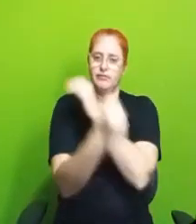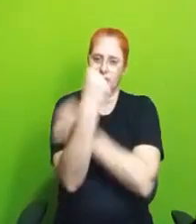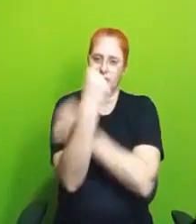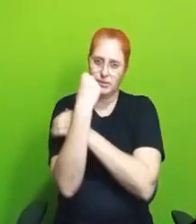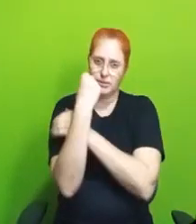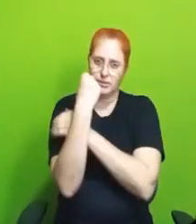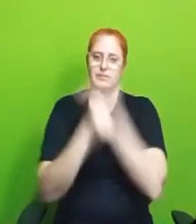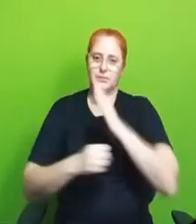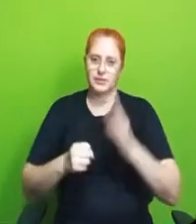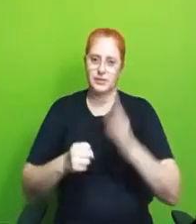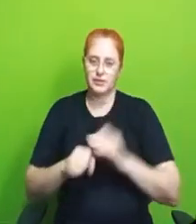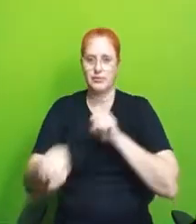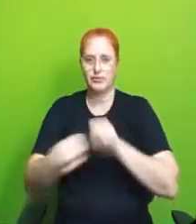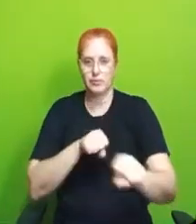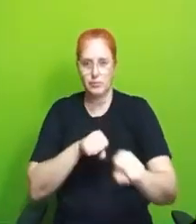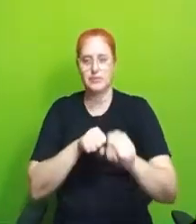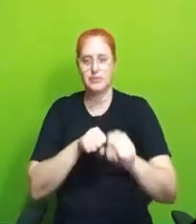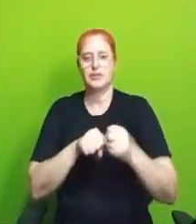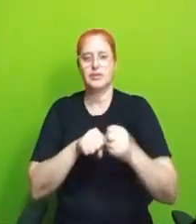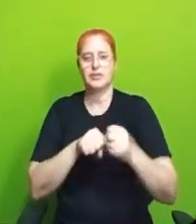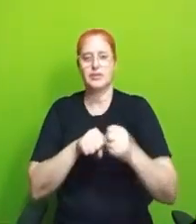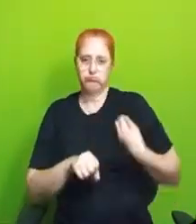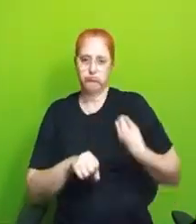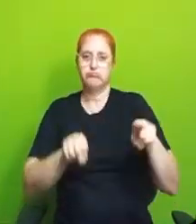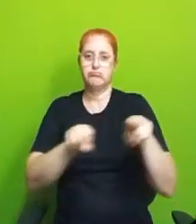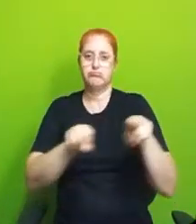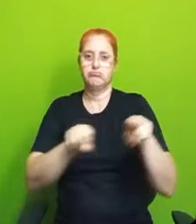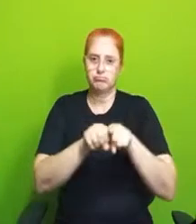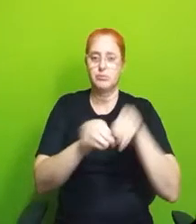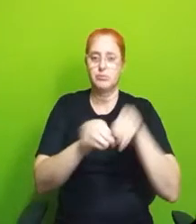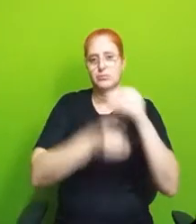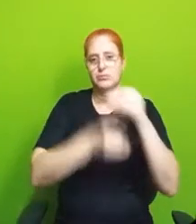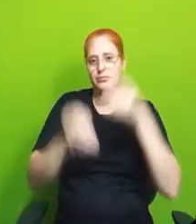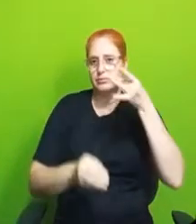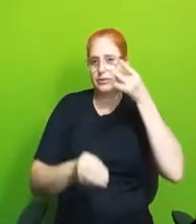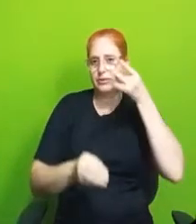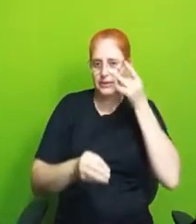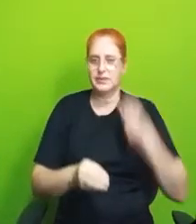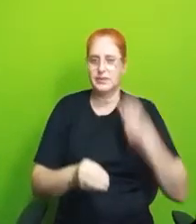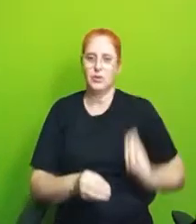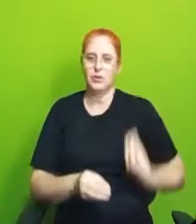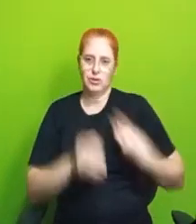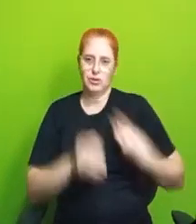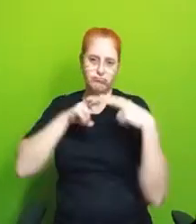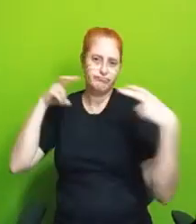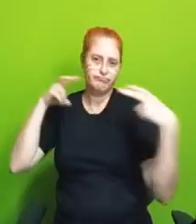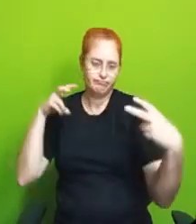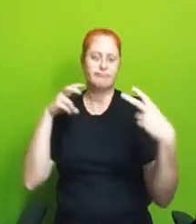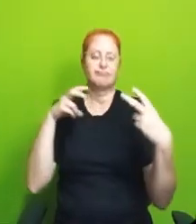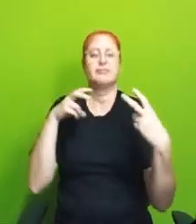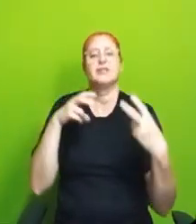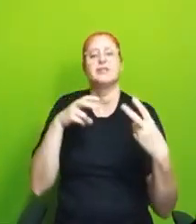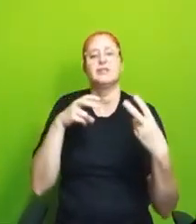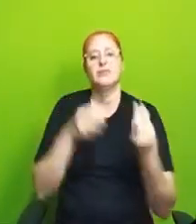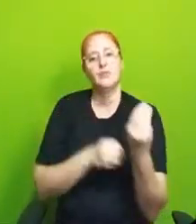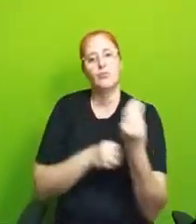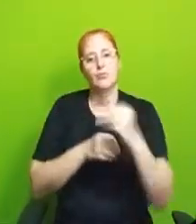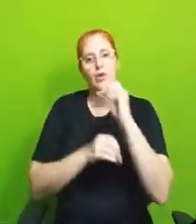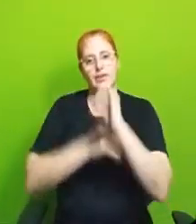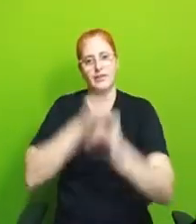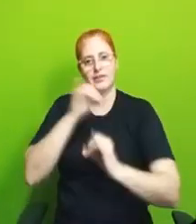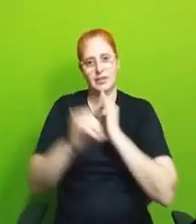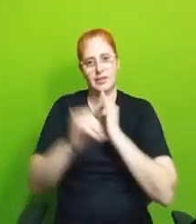e semipresenciais, sempre buscando trazer para o universo da internet práticas da educação popular